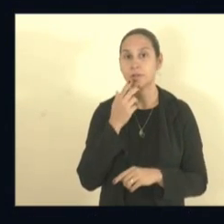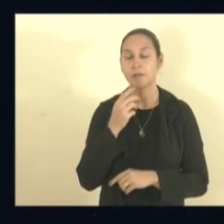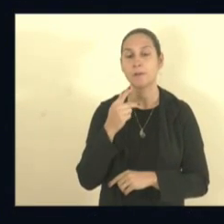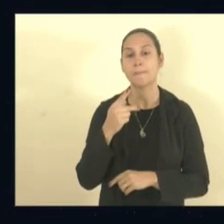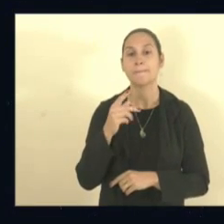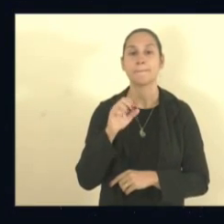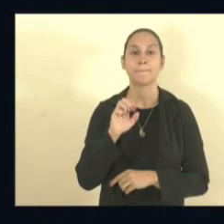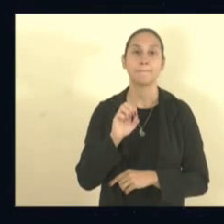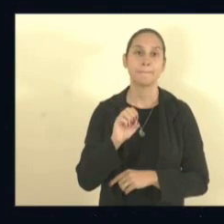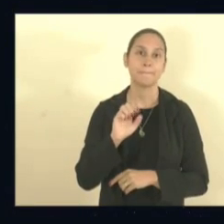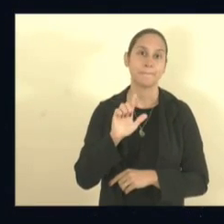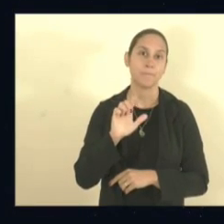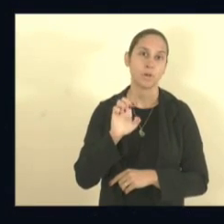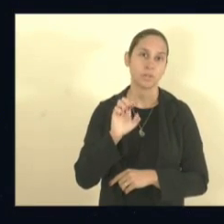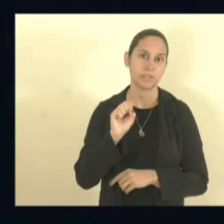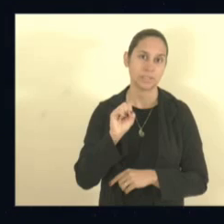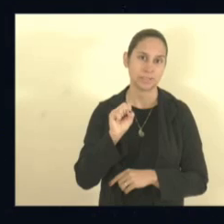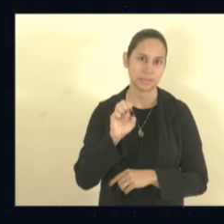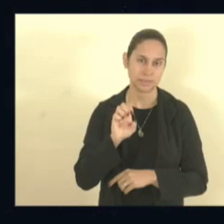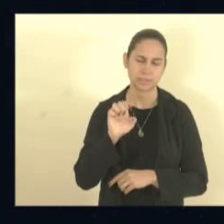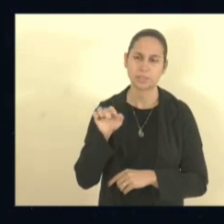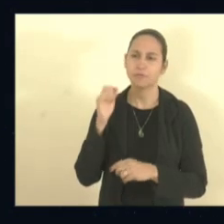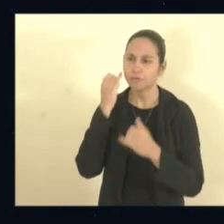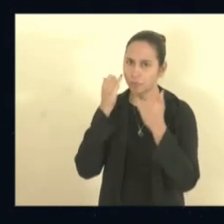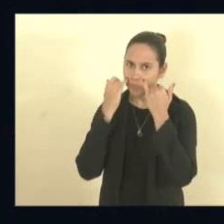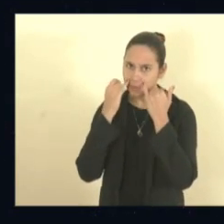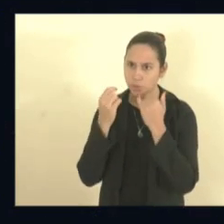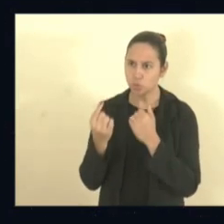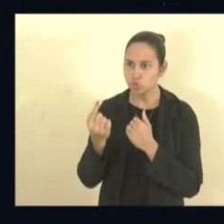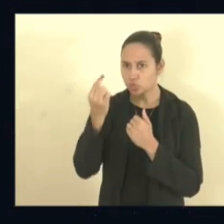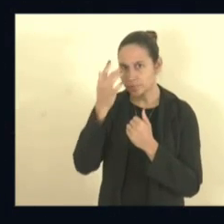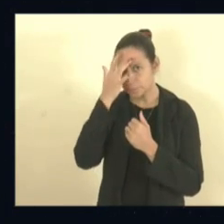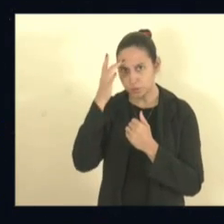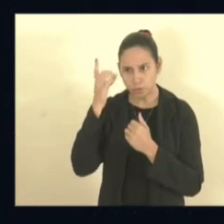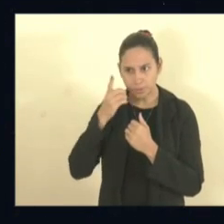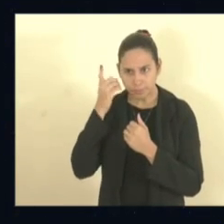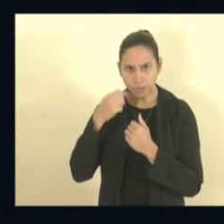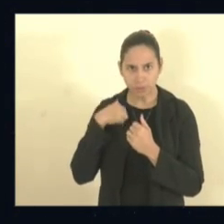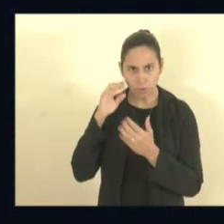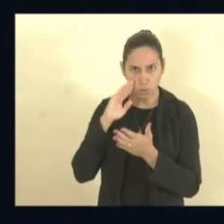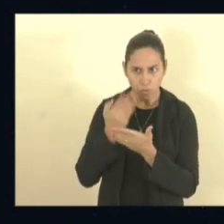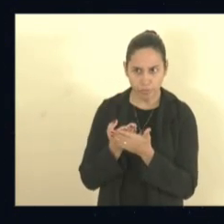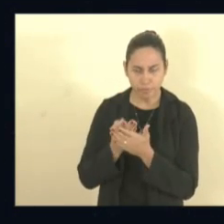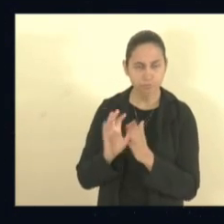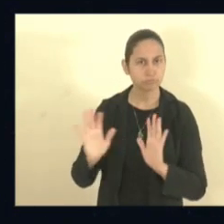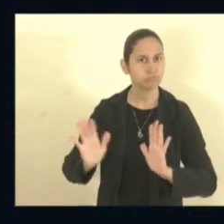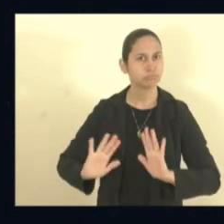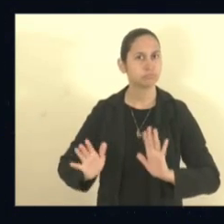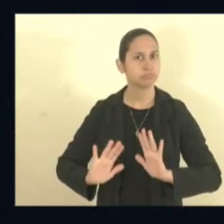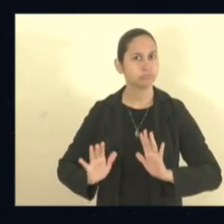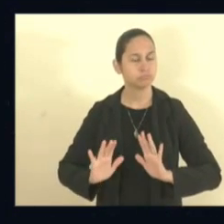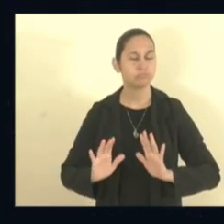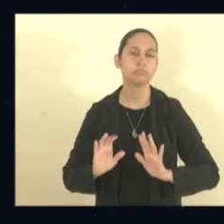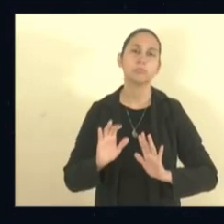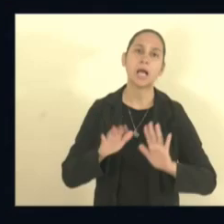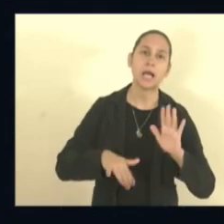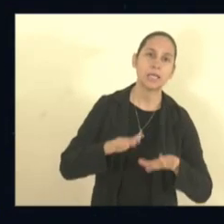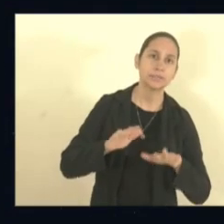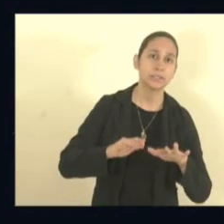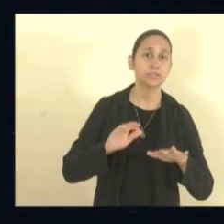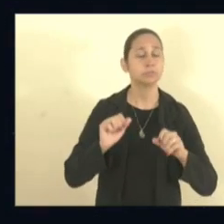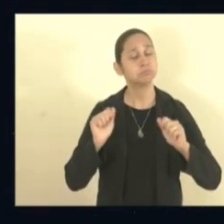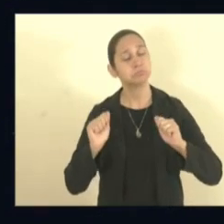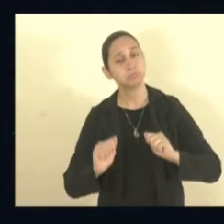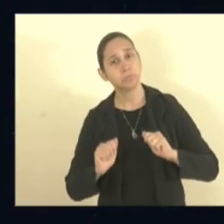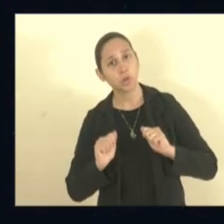razão, não é uma informação de um colega deputado que é a baliza principal para o convencê-lo, por mais que em algum momento possa convencer